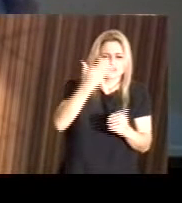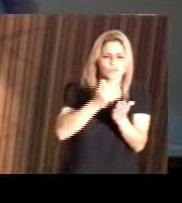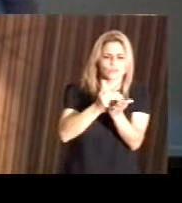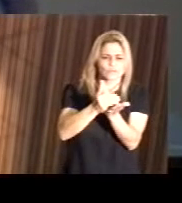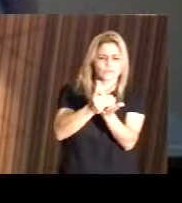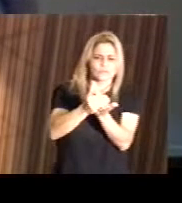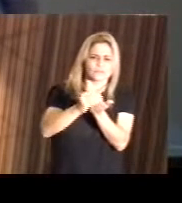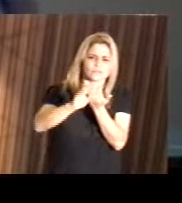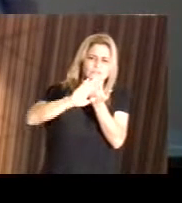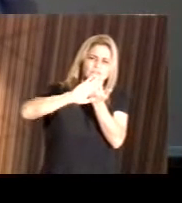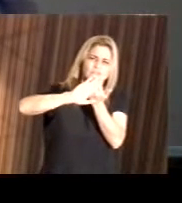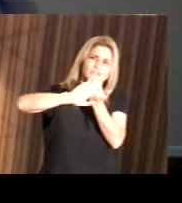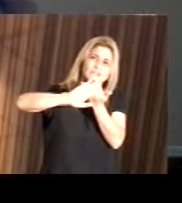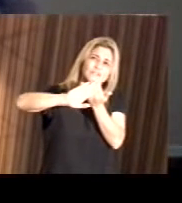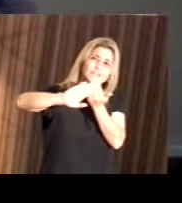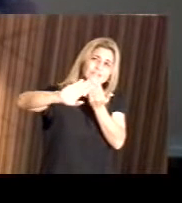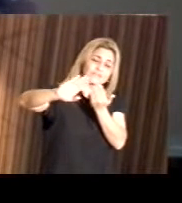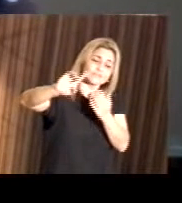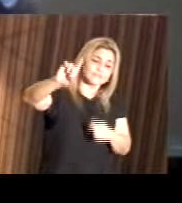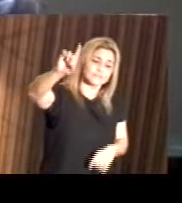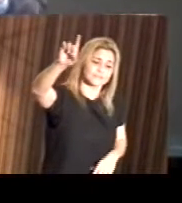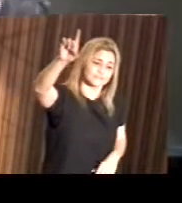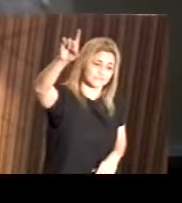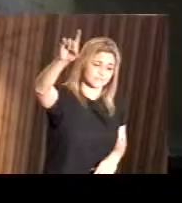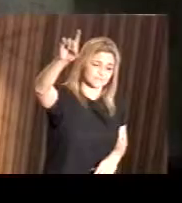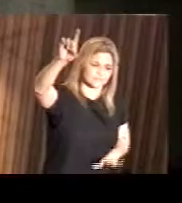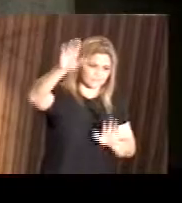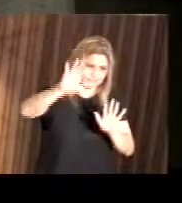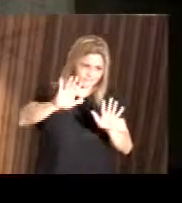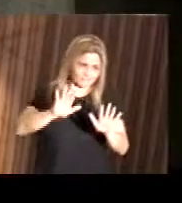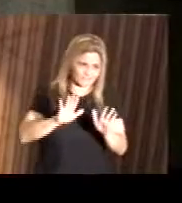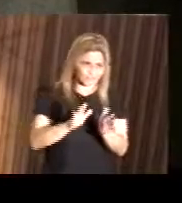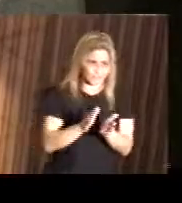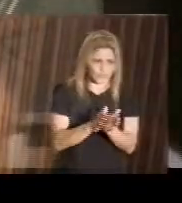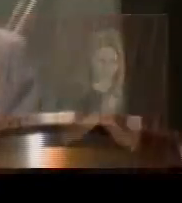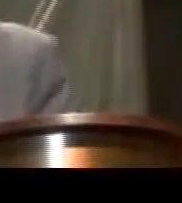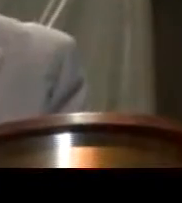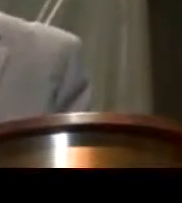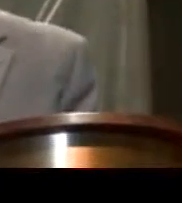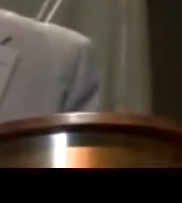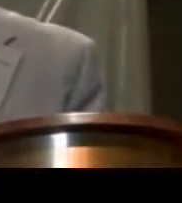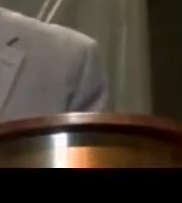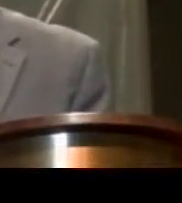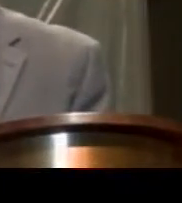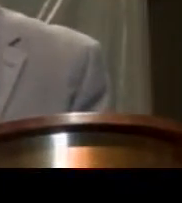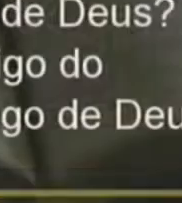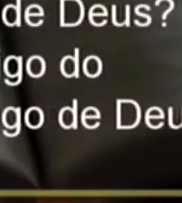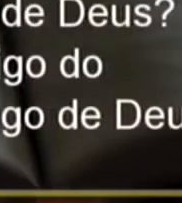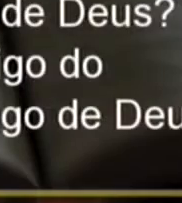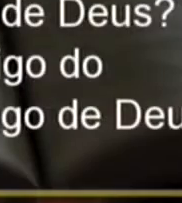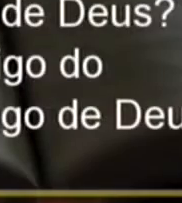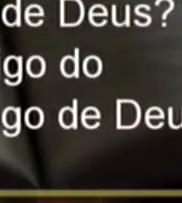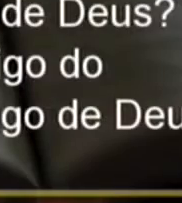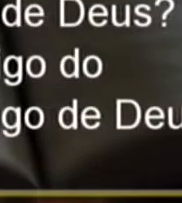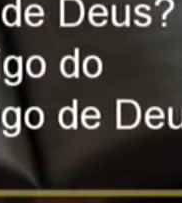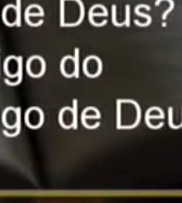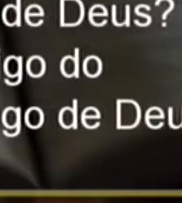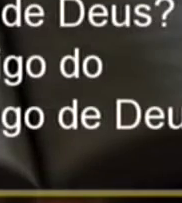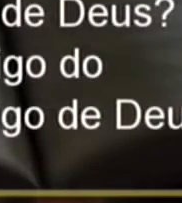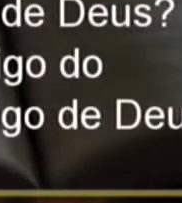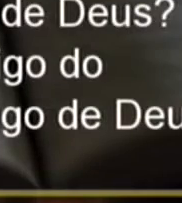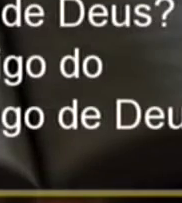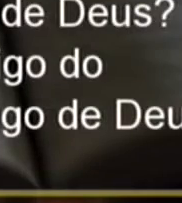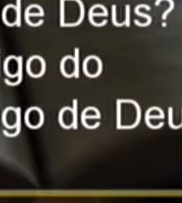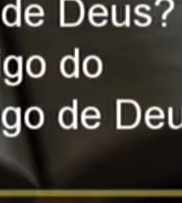mas eu vou me afastando de Deus. Olha só o que a Bíblia diz em Tiago 4, verso 4. Diz assim a